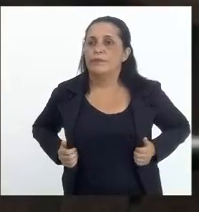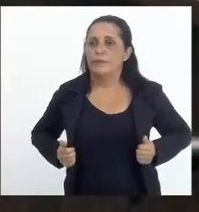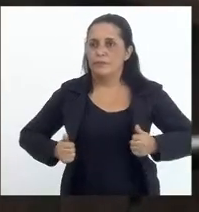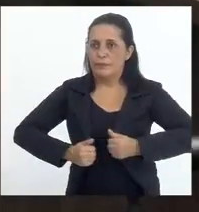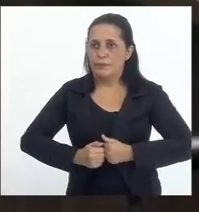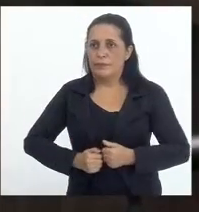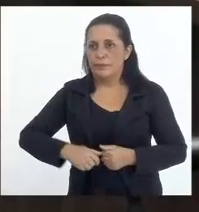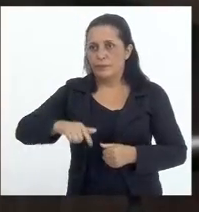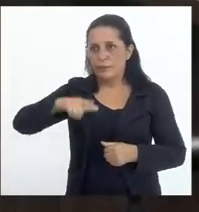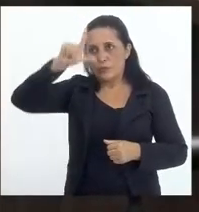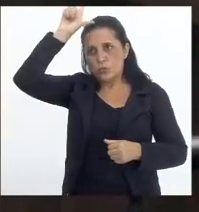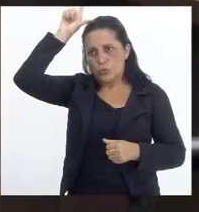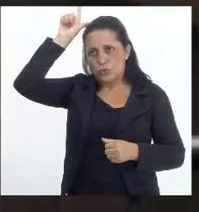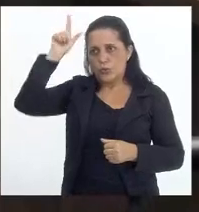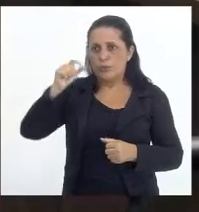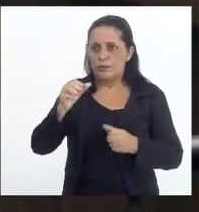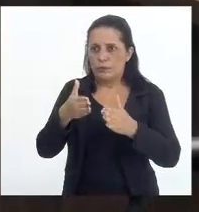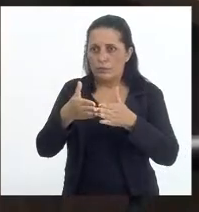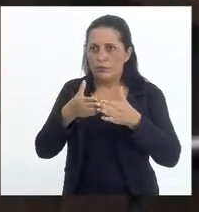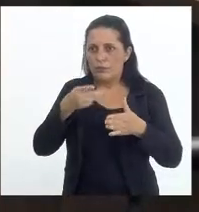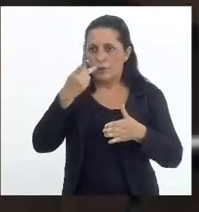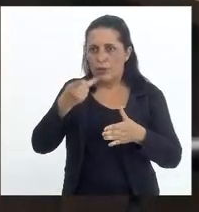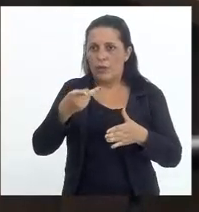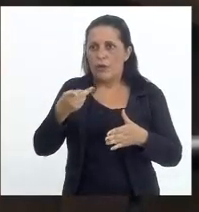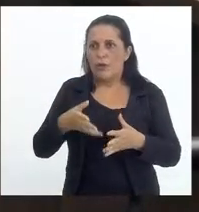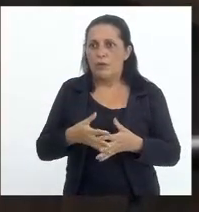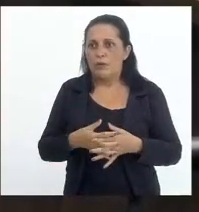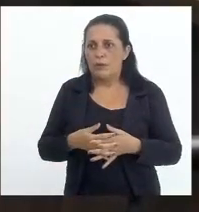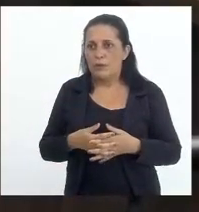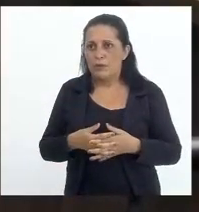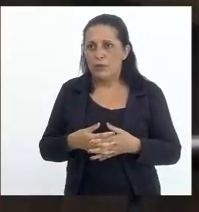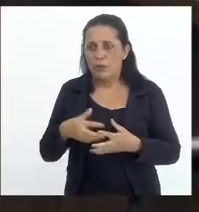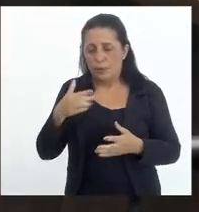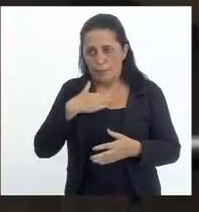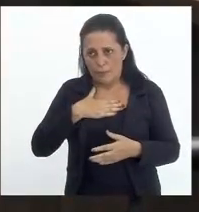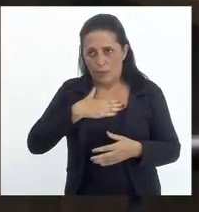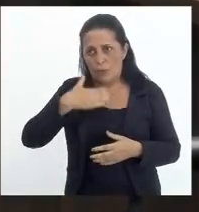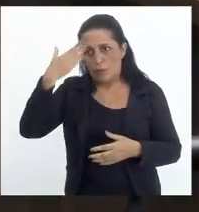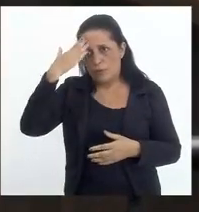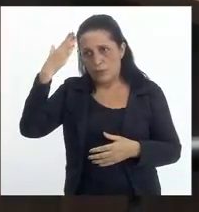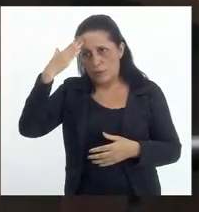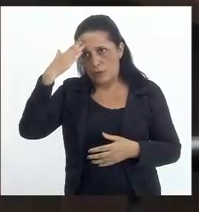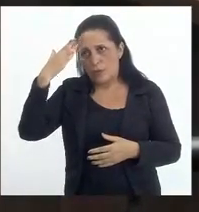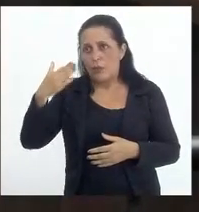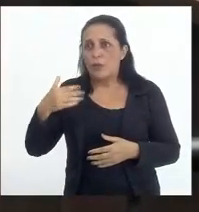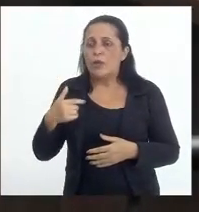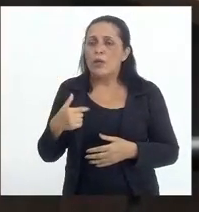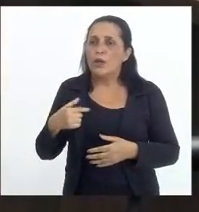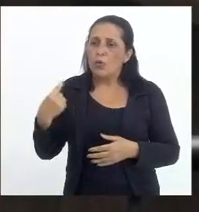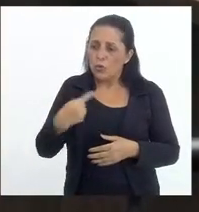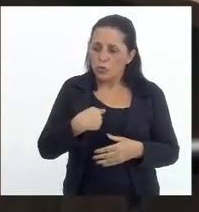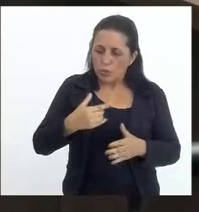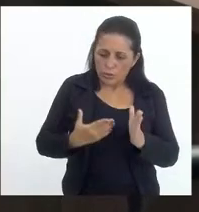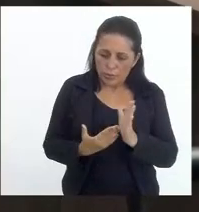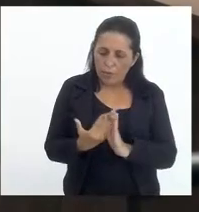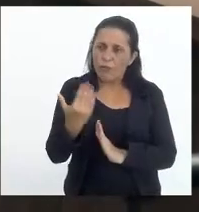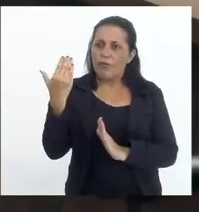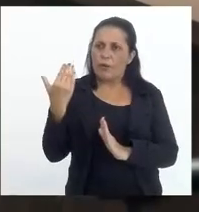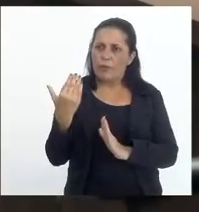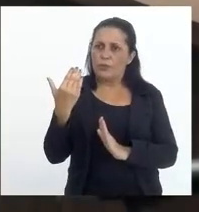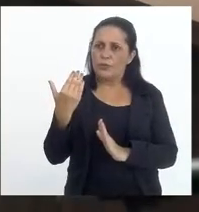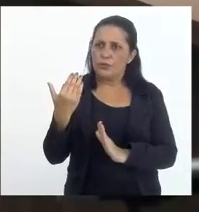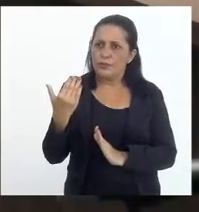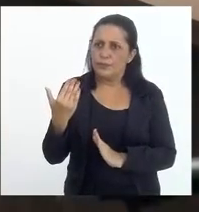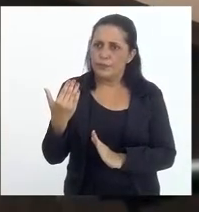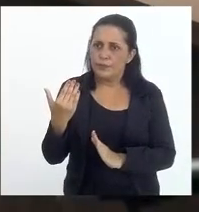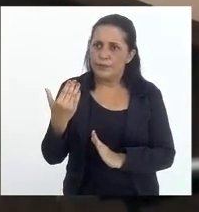Deputado Luiz, com a palavra, por favor. Olha só, no meu entendimento, quando nós aprovamos, quando